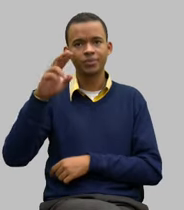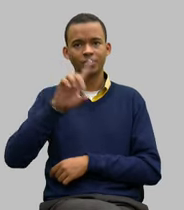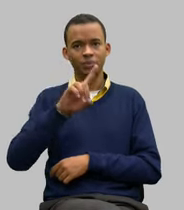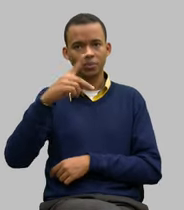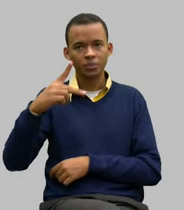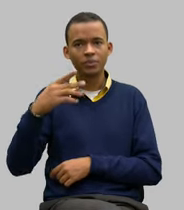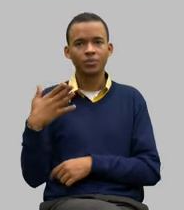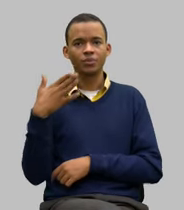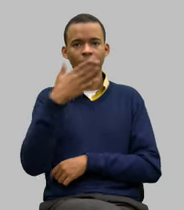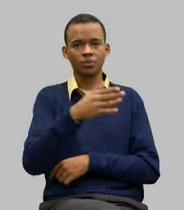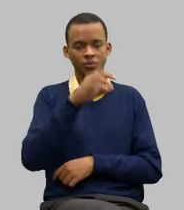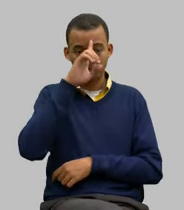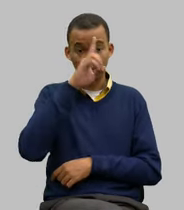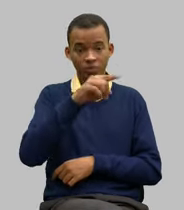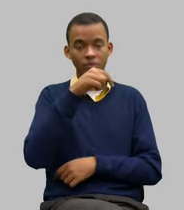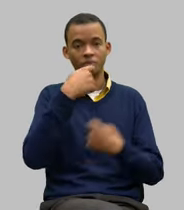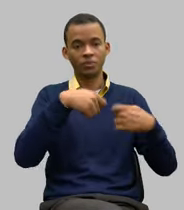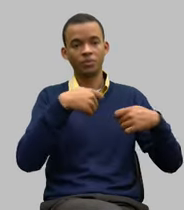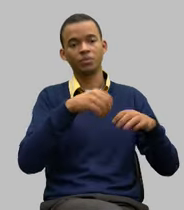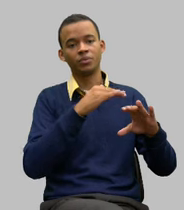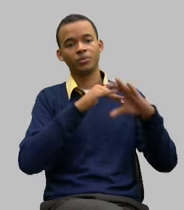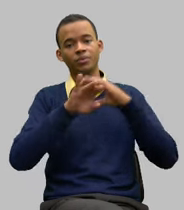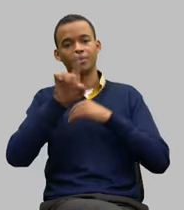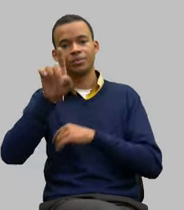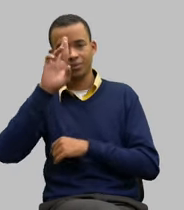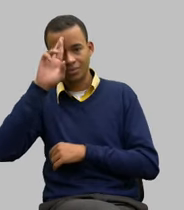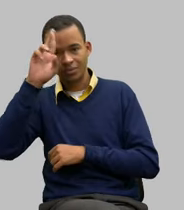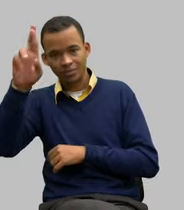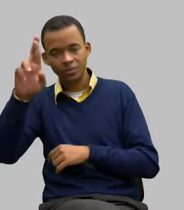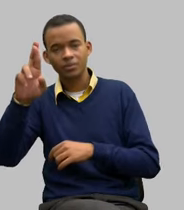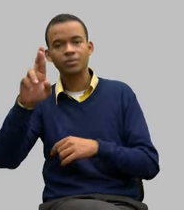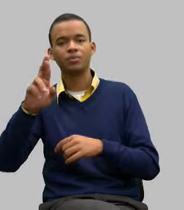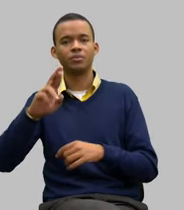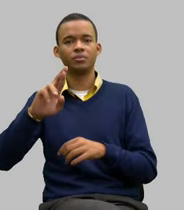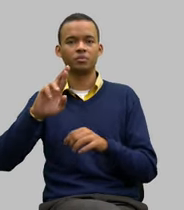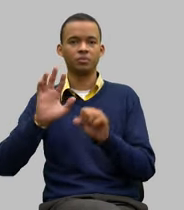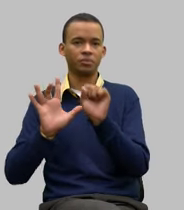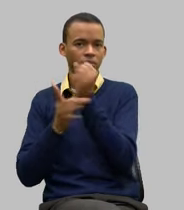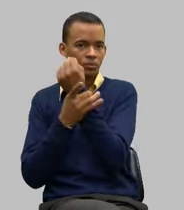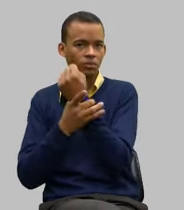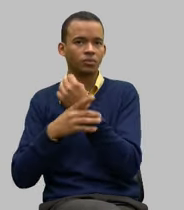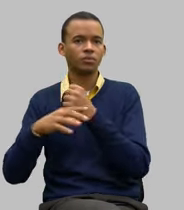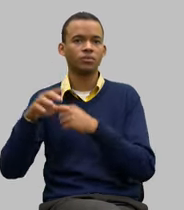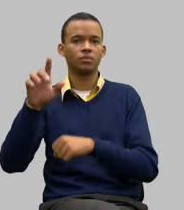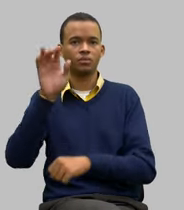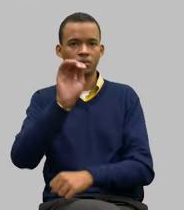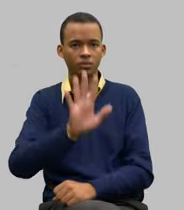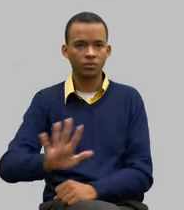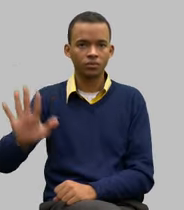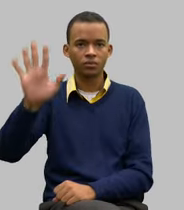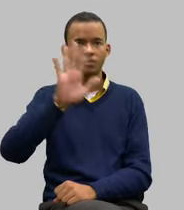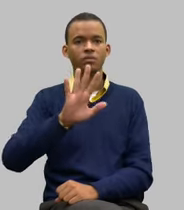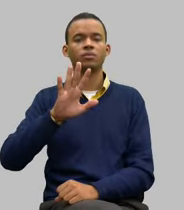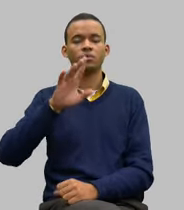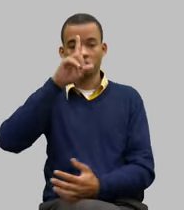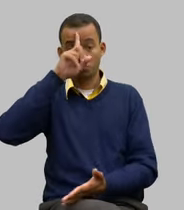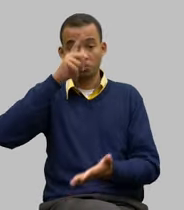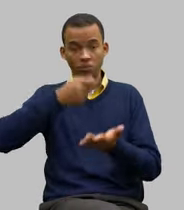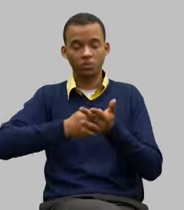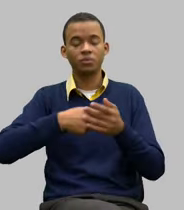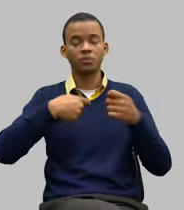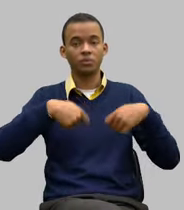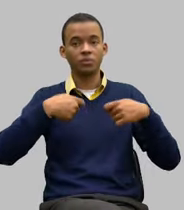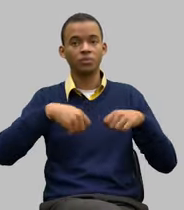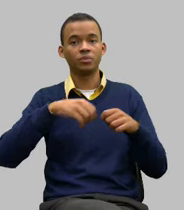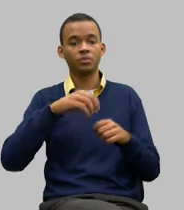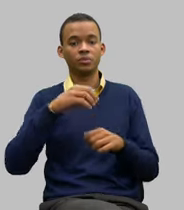ou Essa ordem chegar a um diretor de segurança um diretor geral para determinado cumprimento de uma ordem